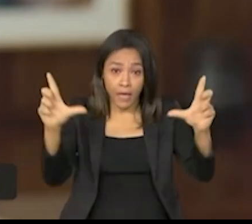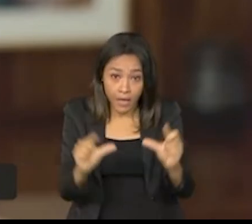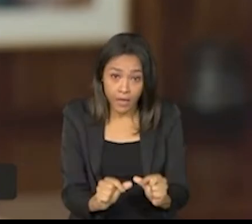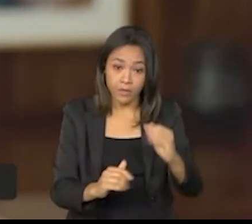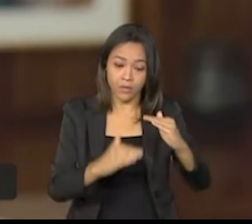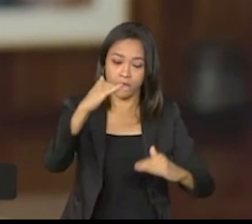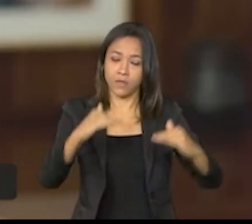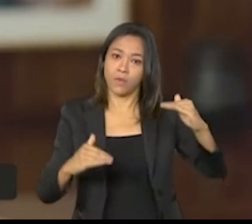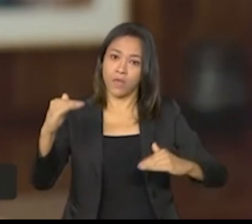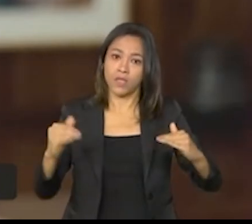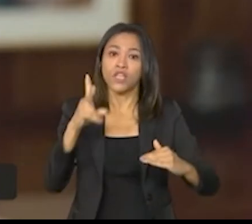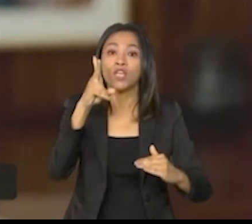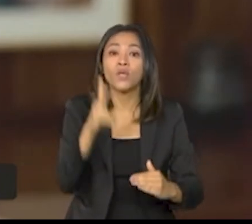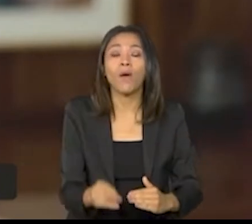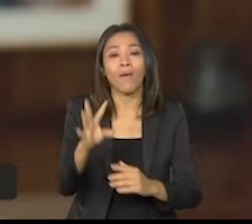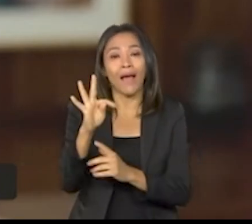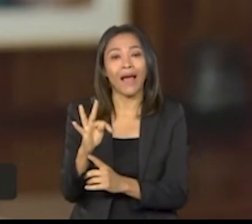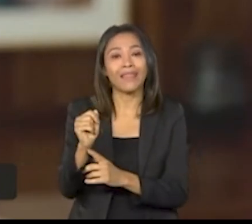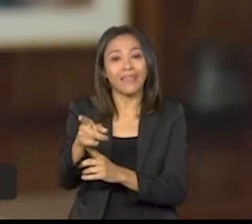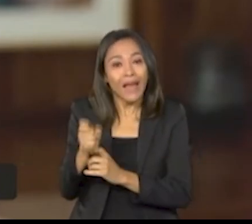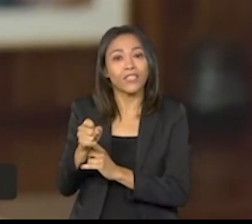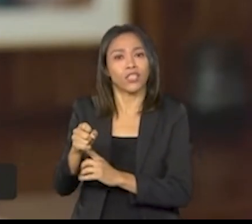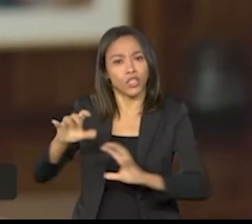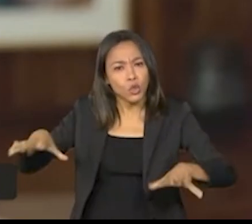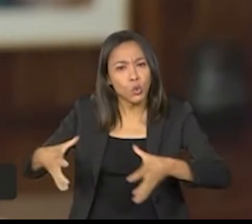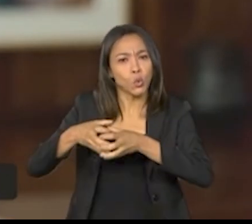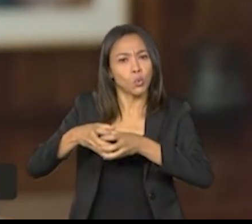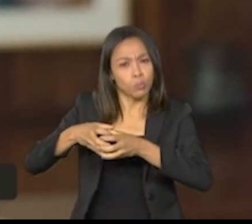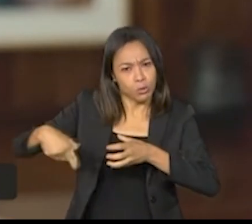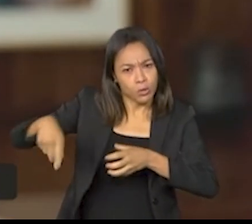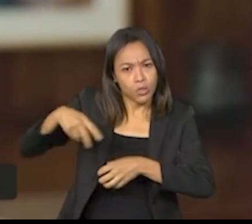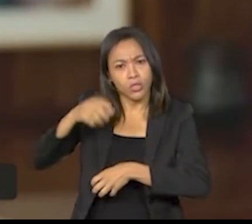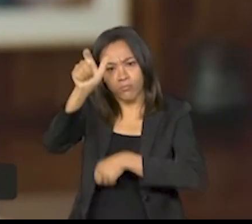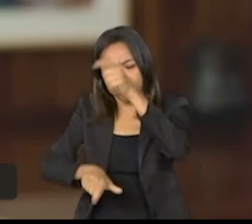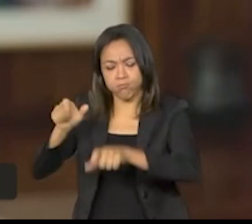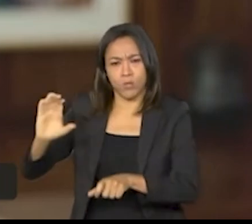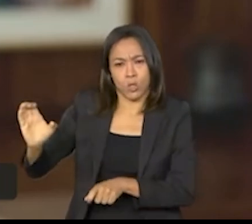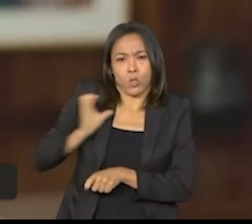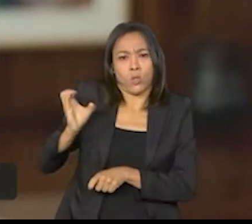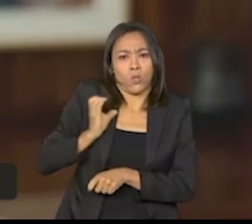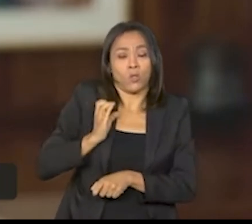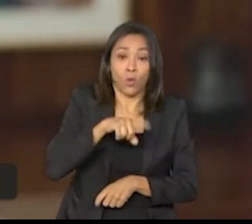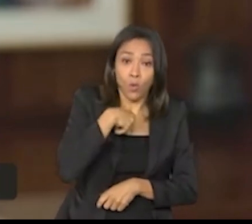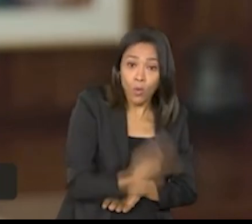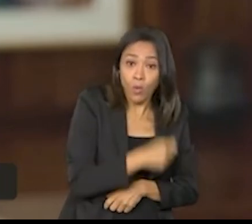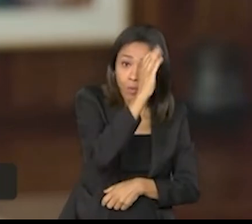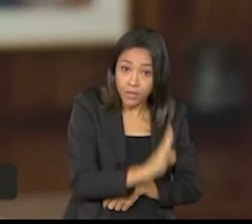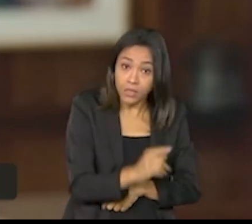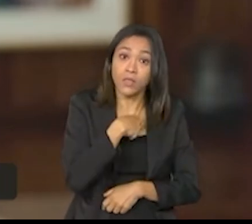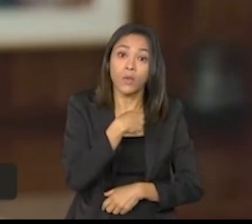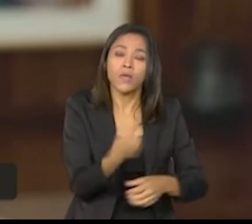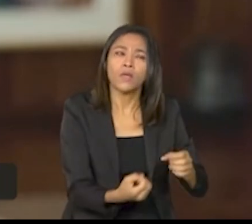como a taxação de super ricos nossos países implementaram nas últimas décadas políticas sociais